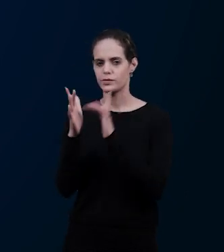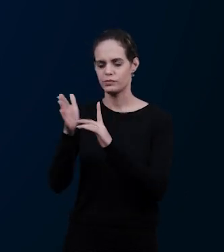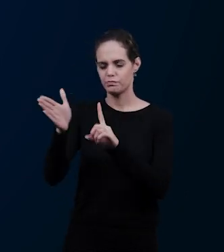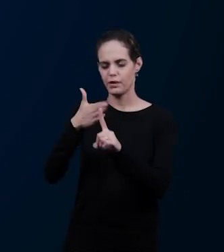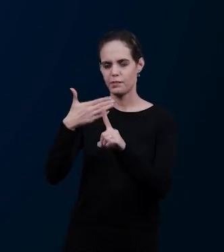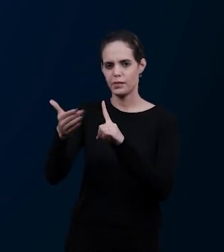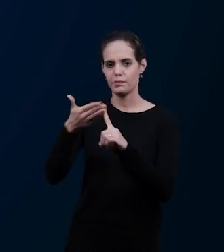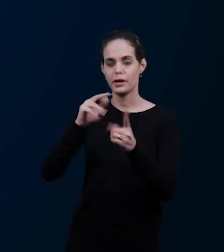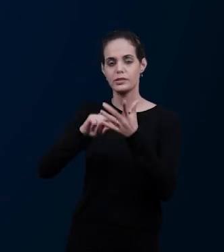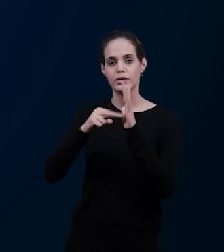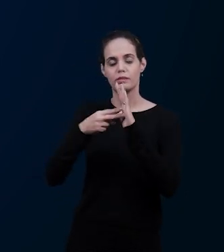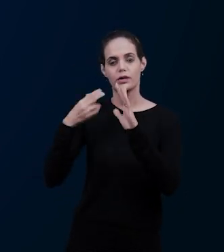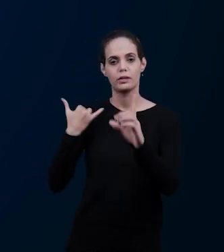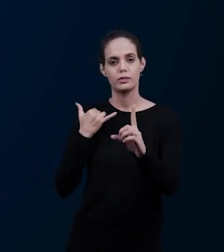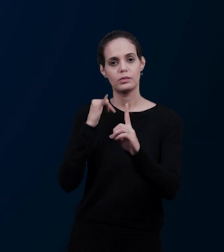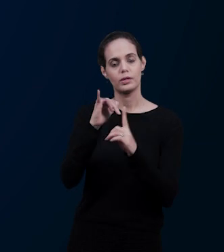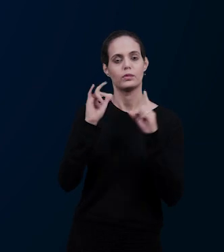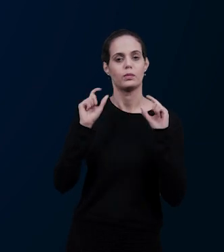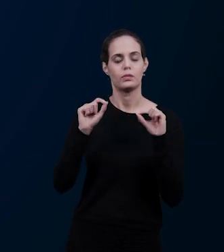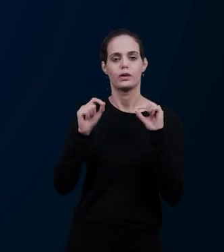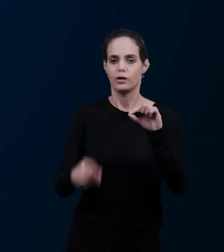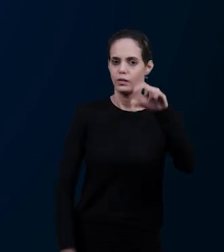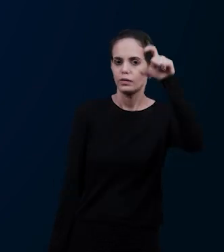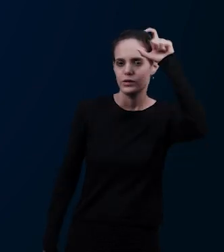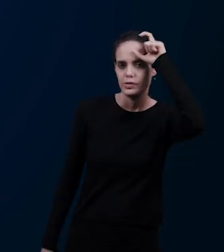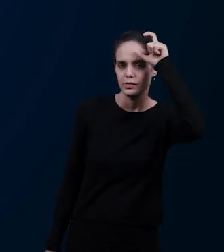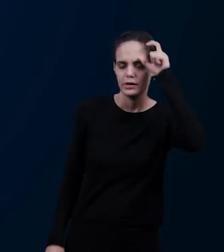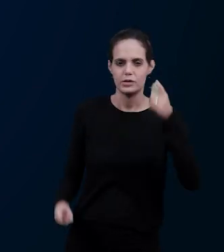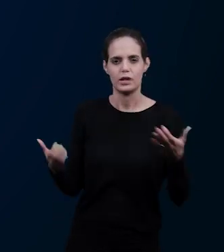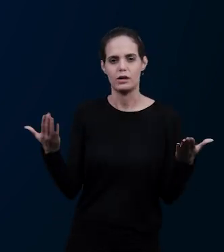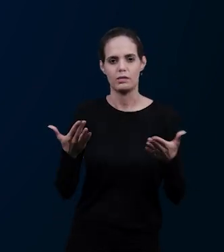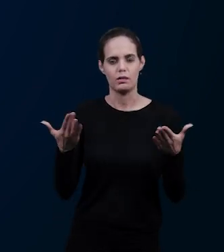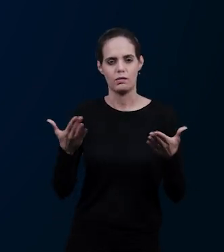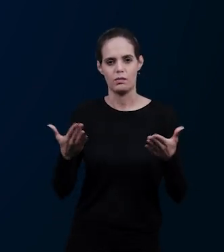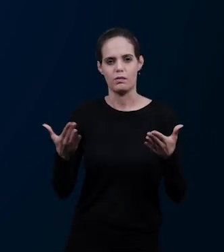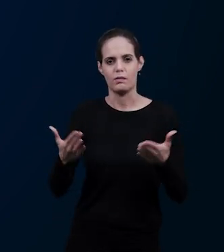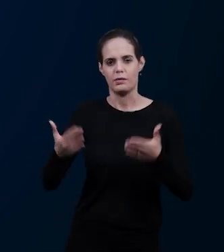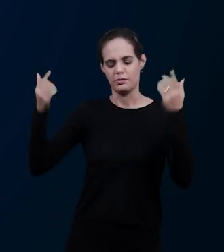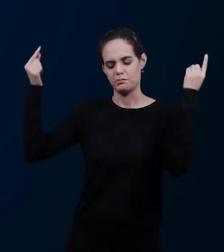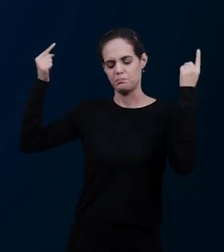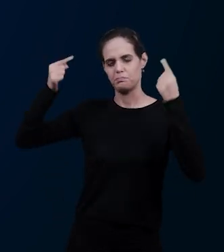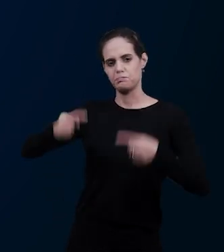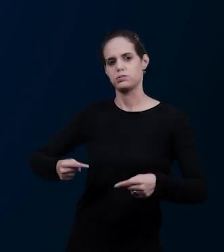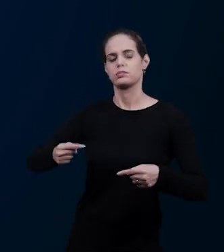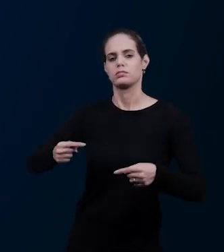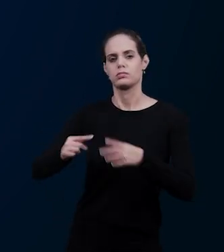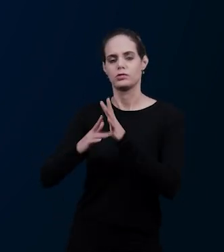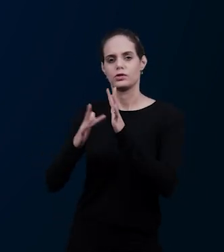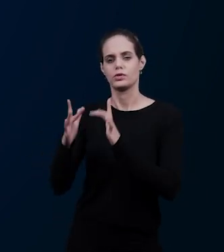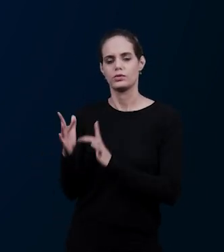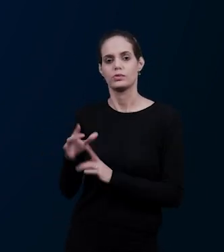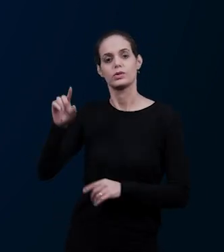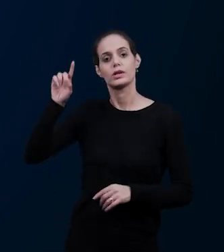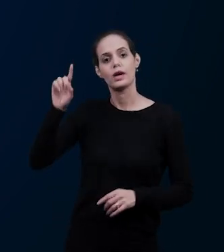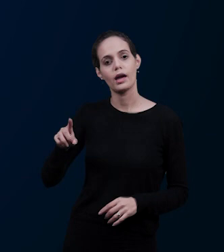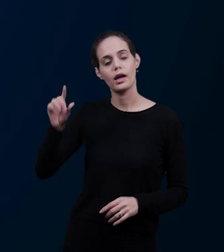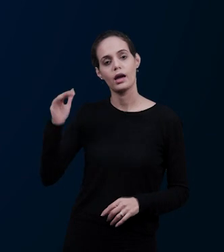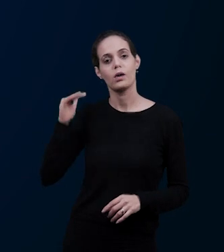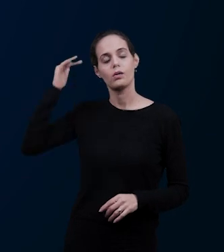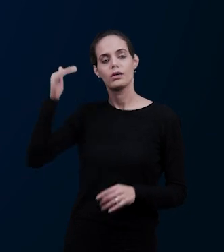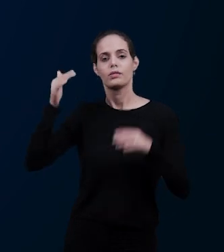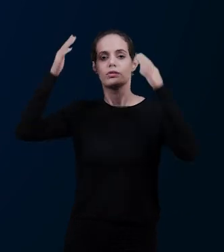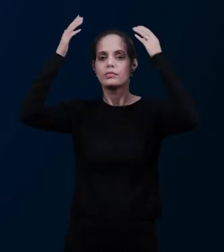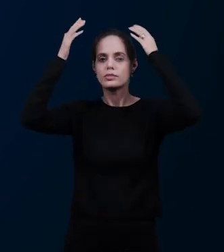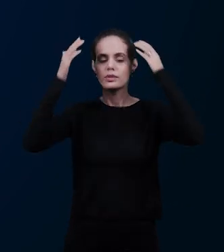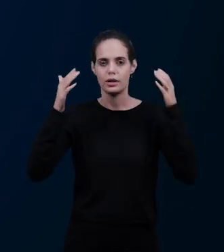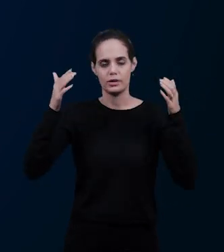Senhor Jesus profeticamente nos fala da ira do adversário que se levanta contra aquele que nasceu Rei dos Reis.